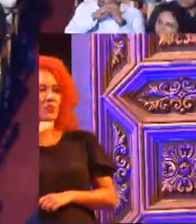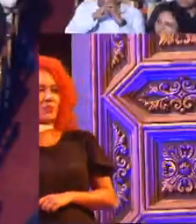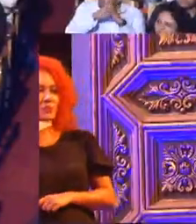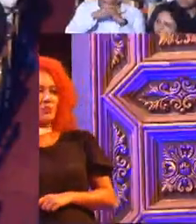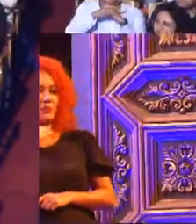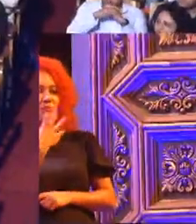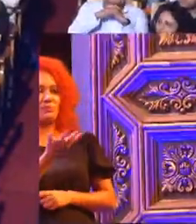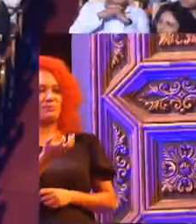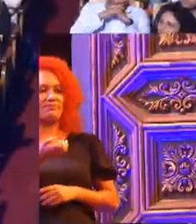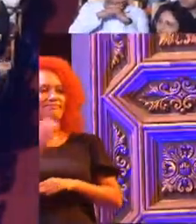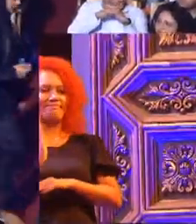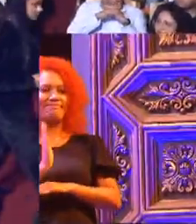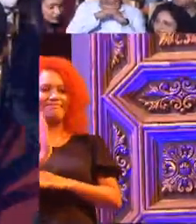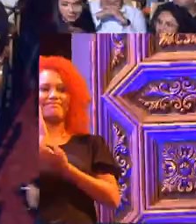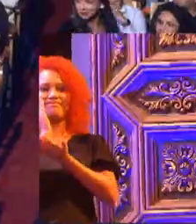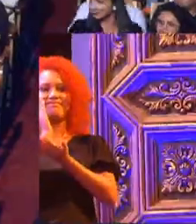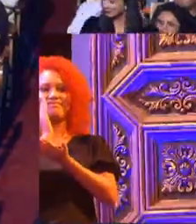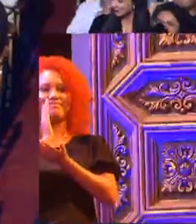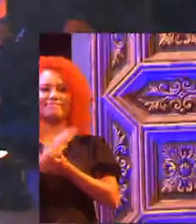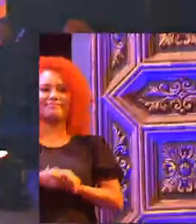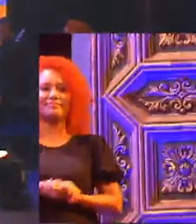prêmio.